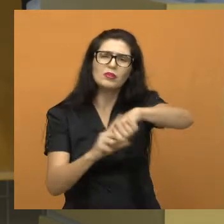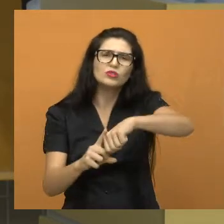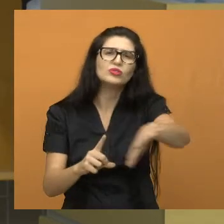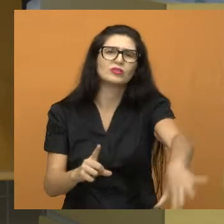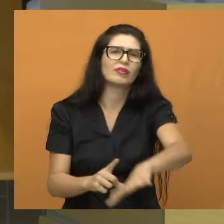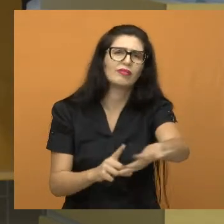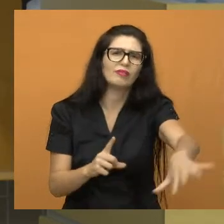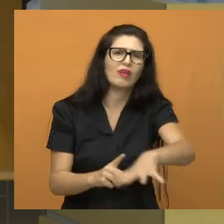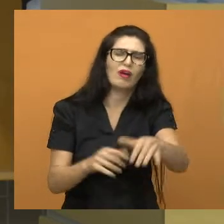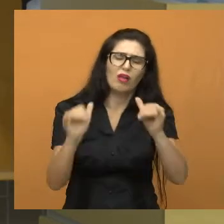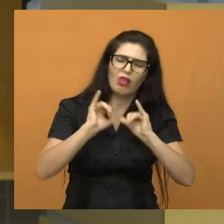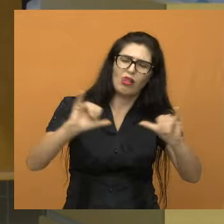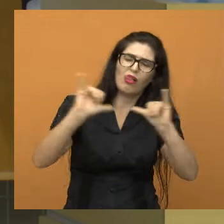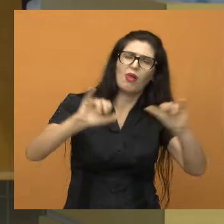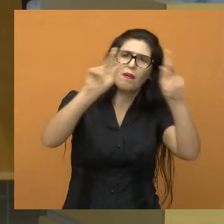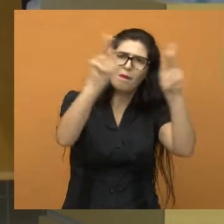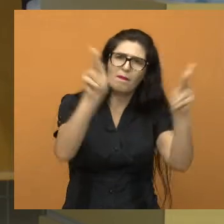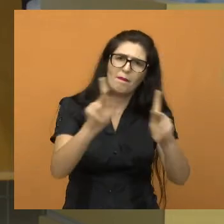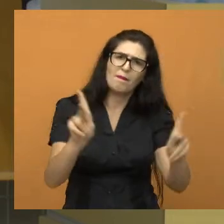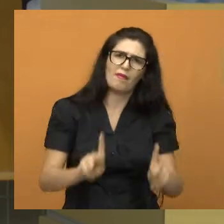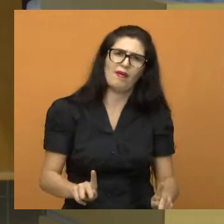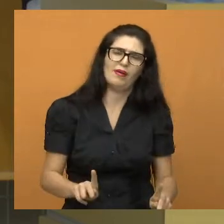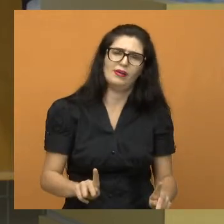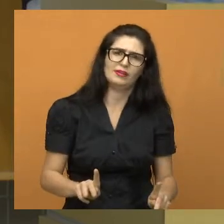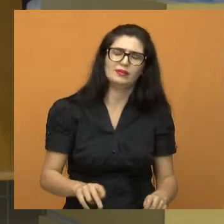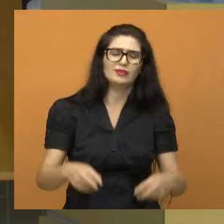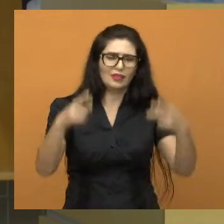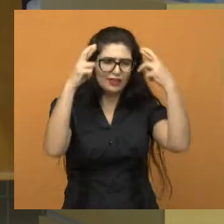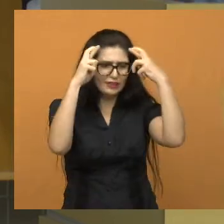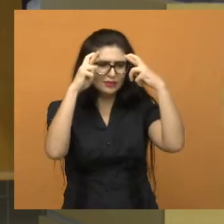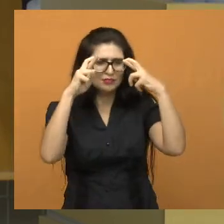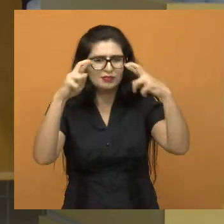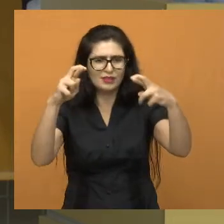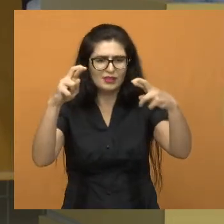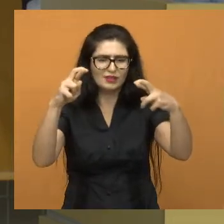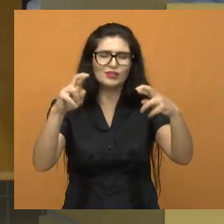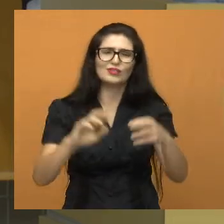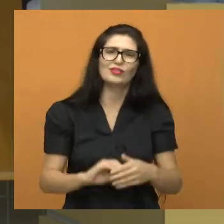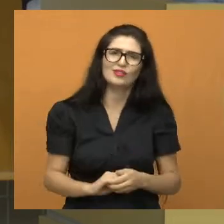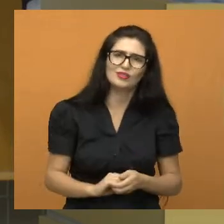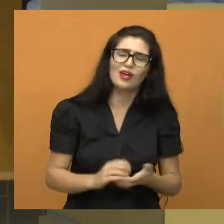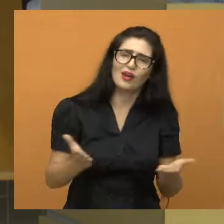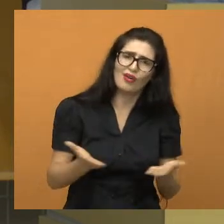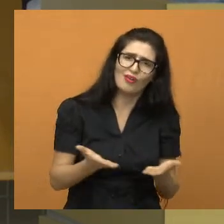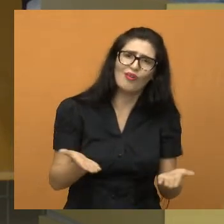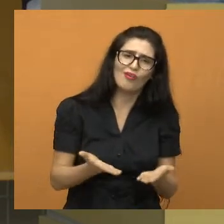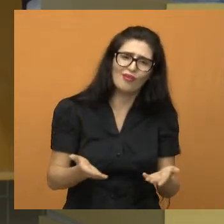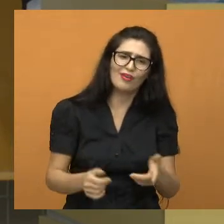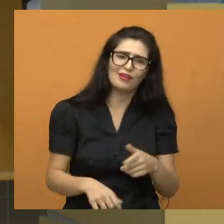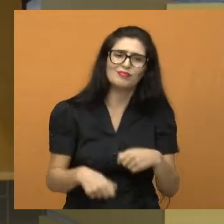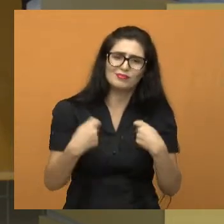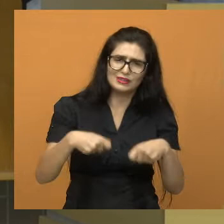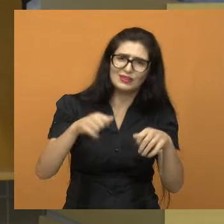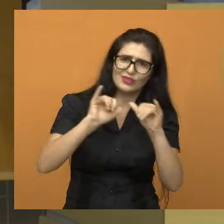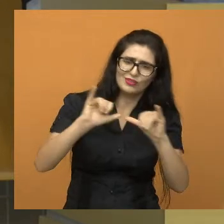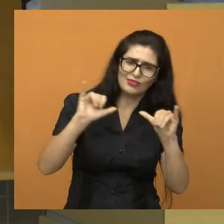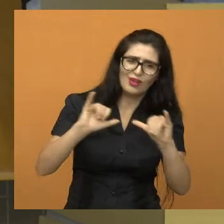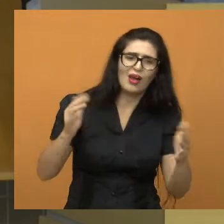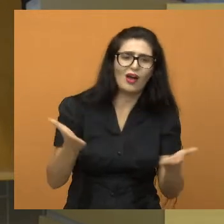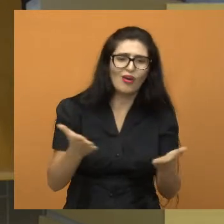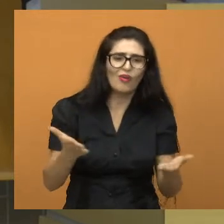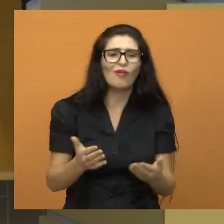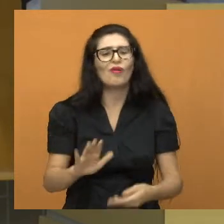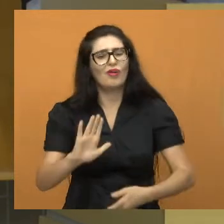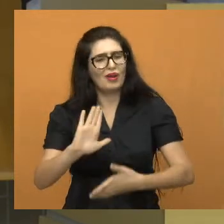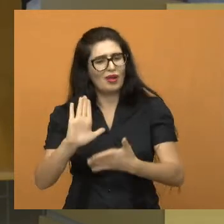e promotores da paz. Então, respeitosamente, queremos entregar essa nossa pequena